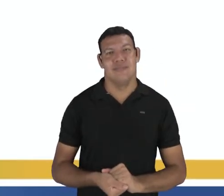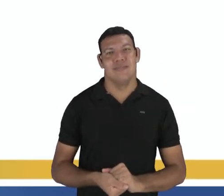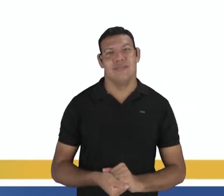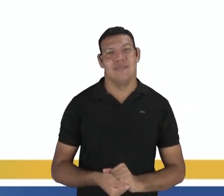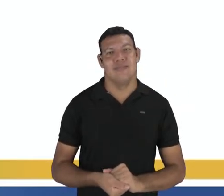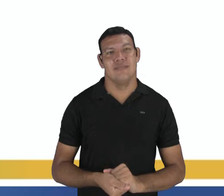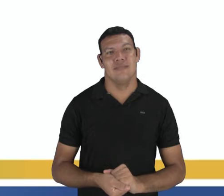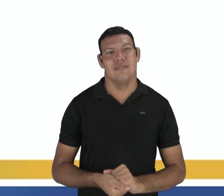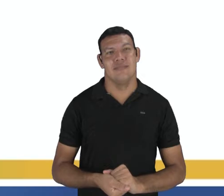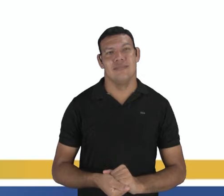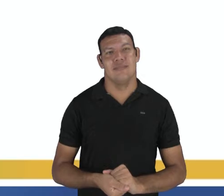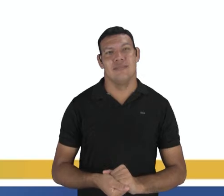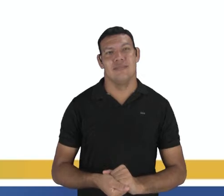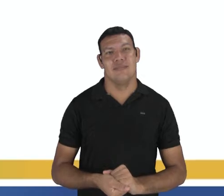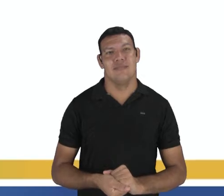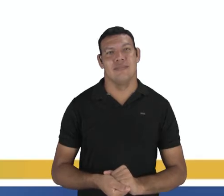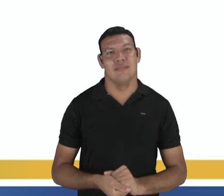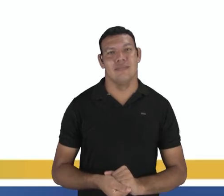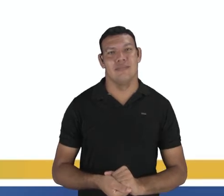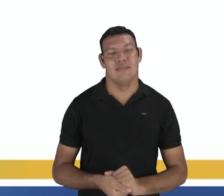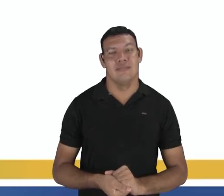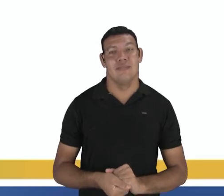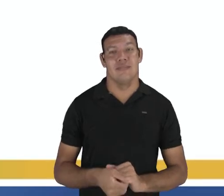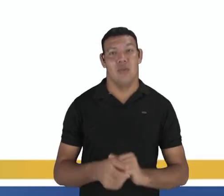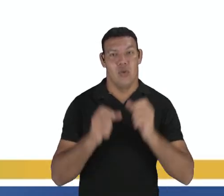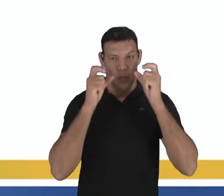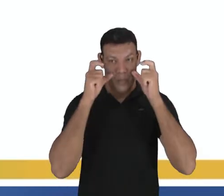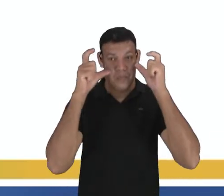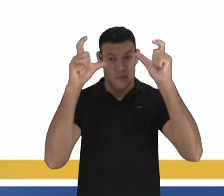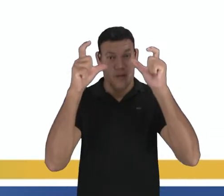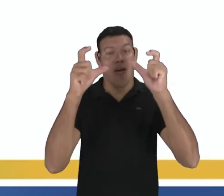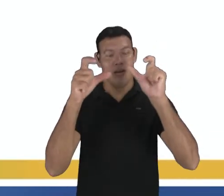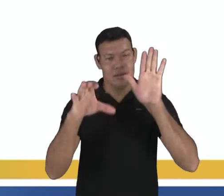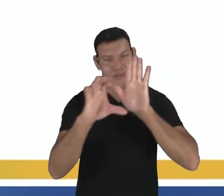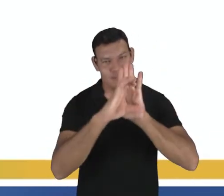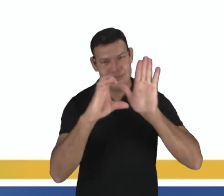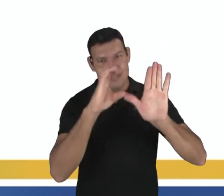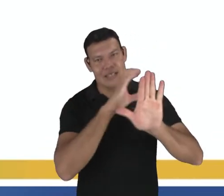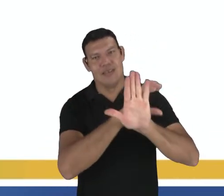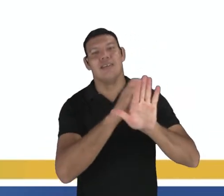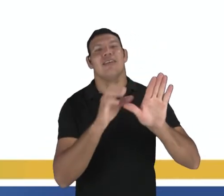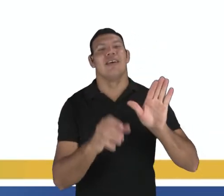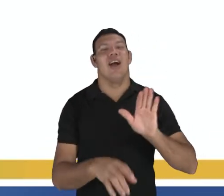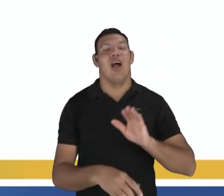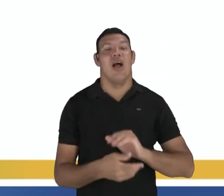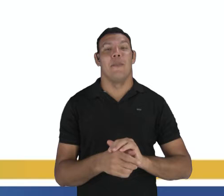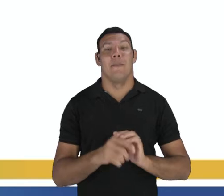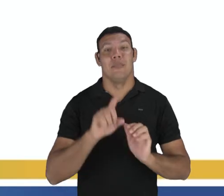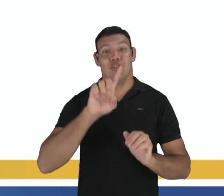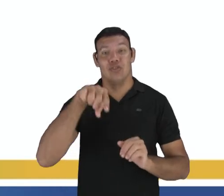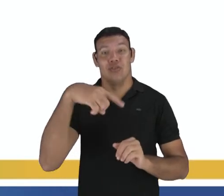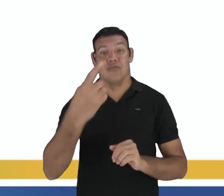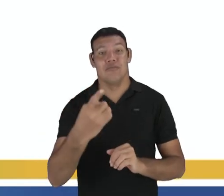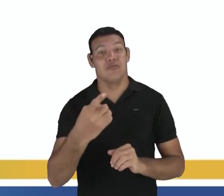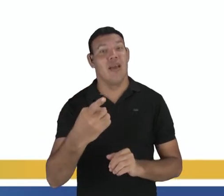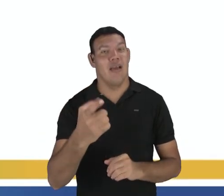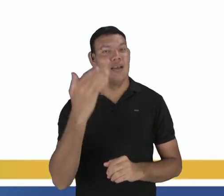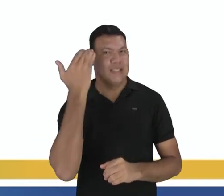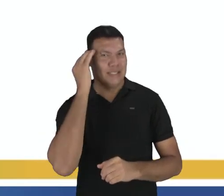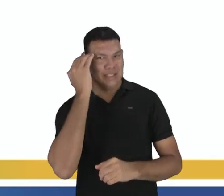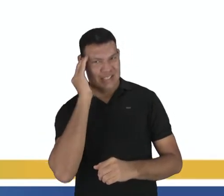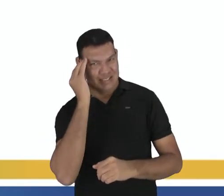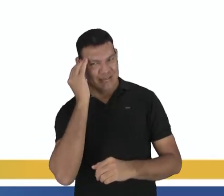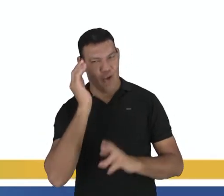seguir, conotativo, de seguir, mas de ela ficar atenta, né? À alimentação, aos remédios, mas ela entendeu